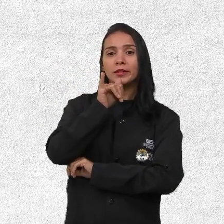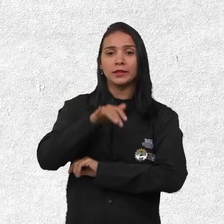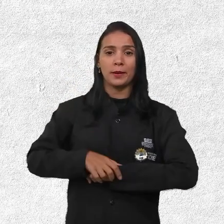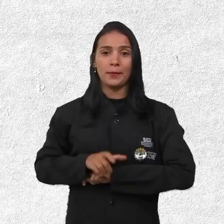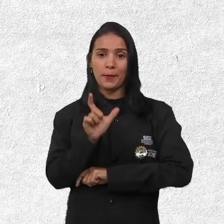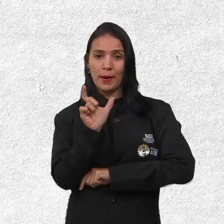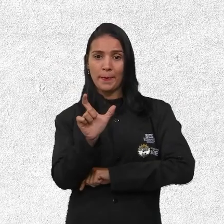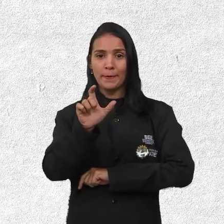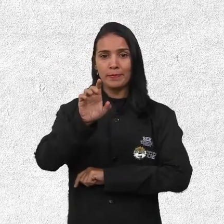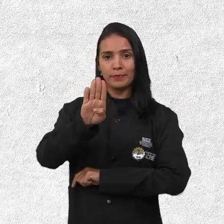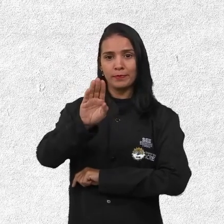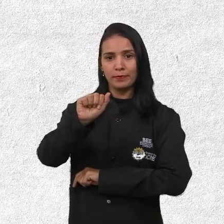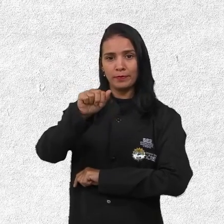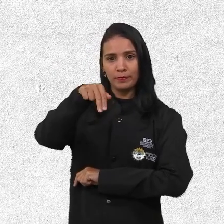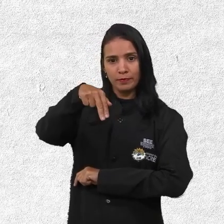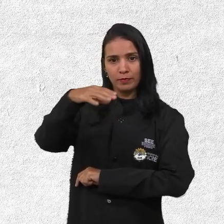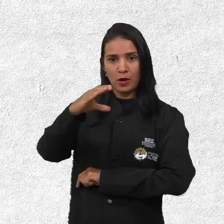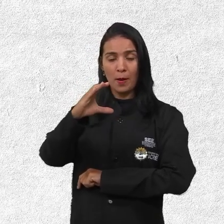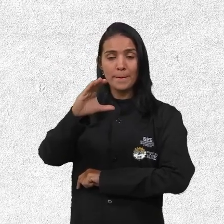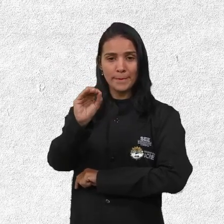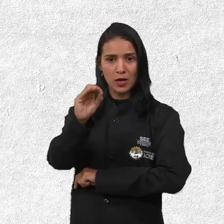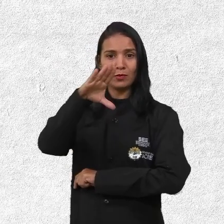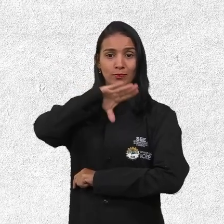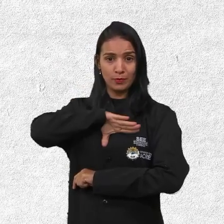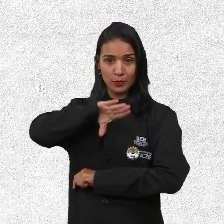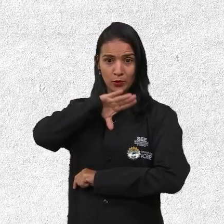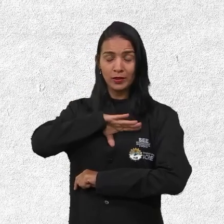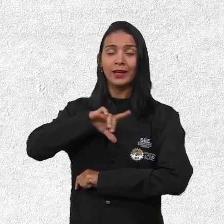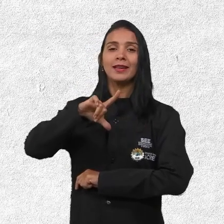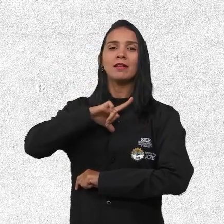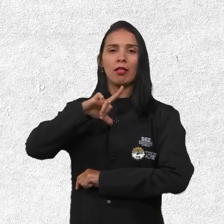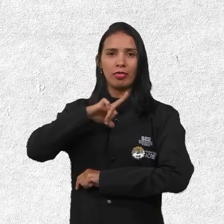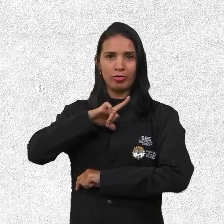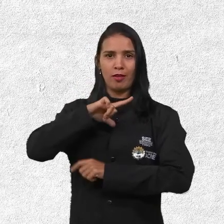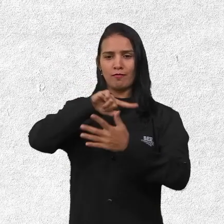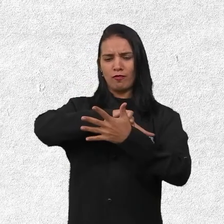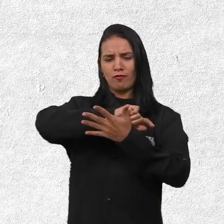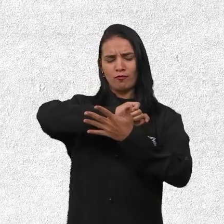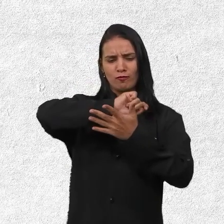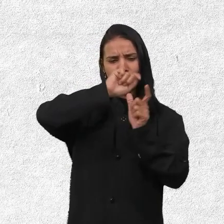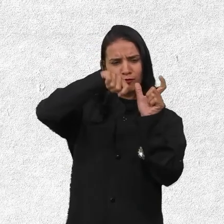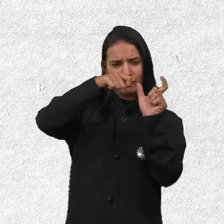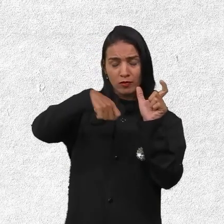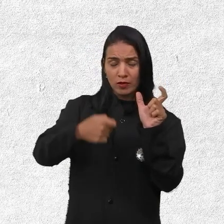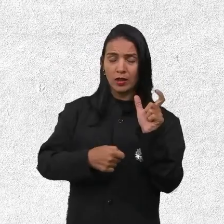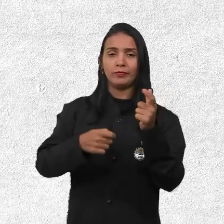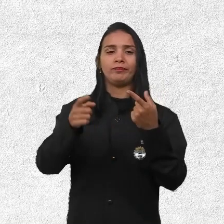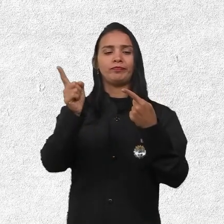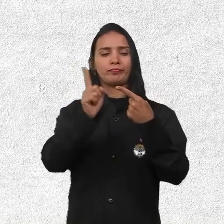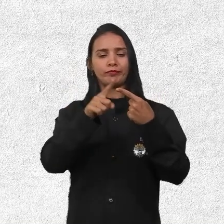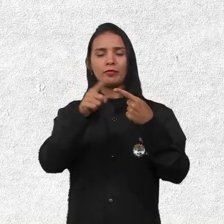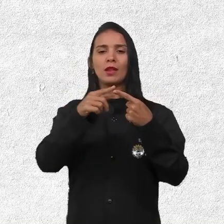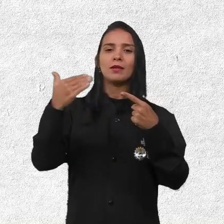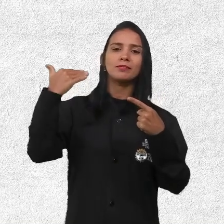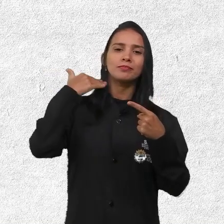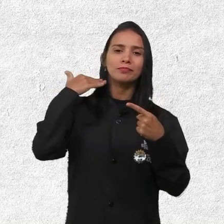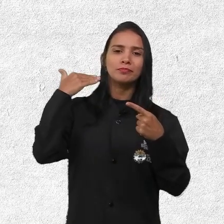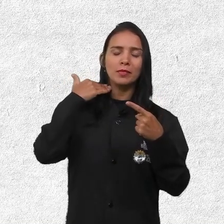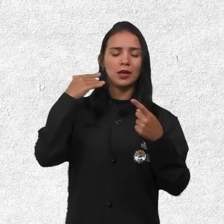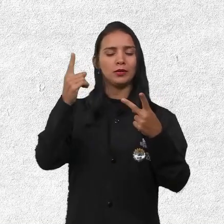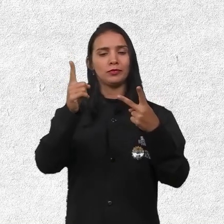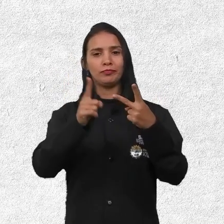Por quê? Nós temos a instituição financeira, o banco, nós também temos